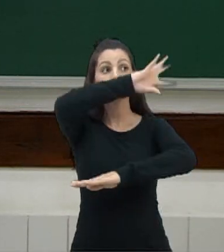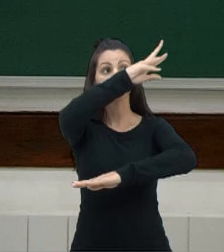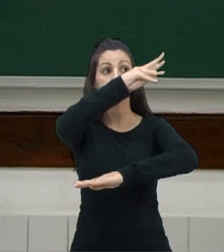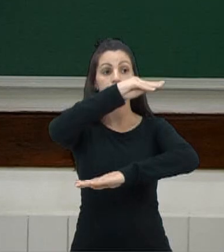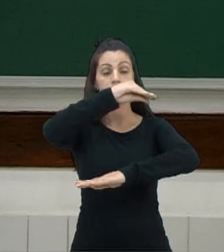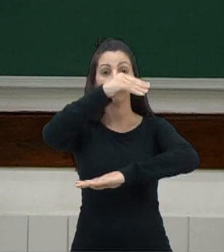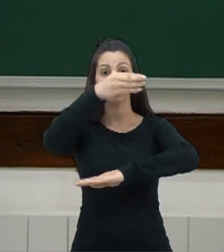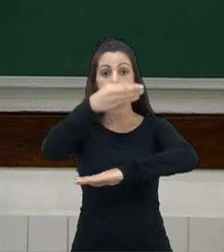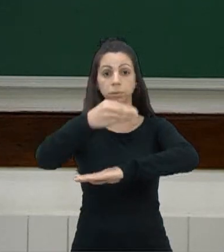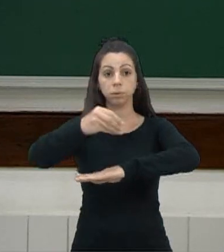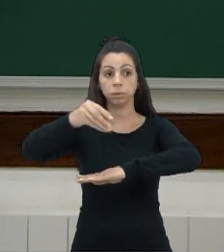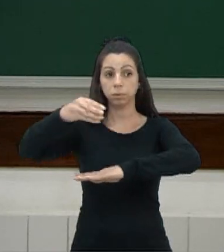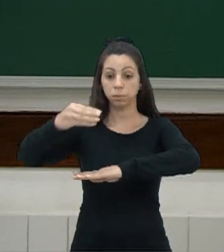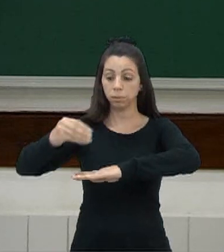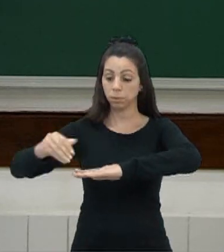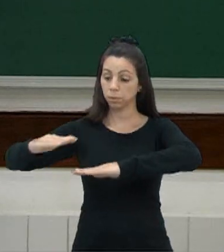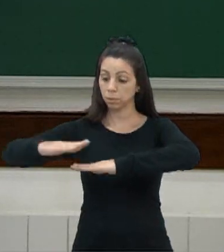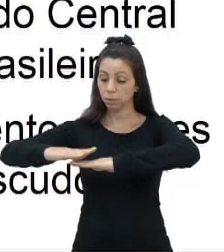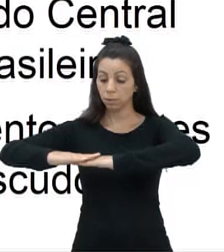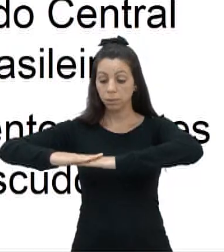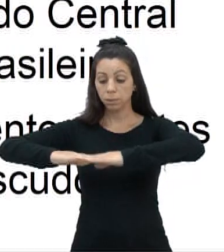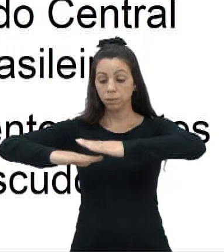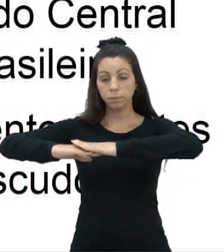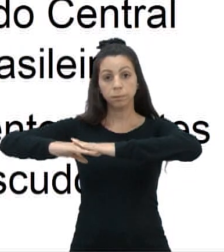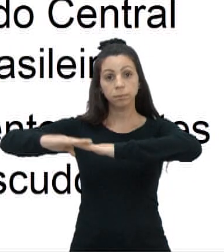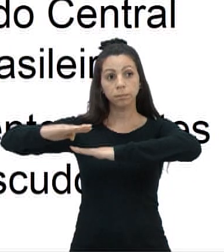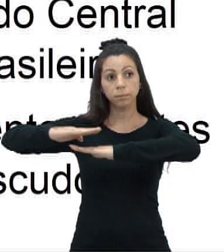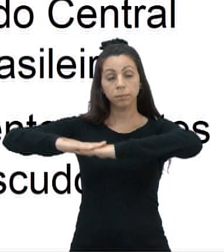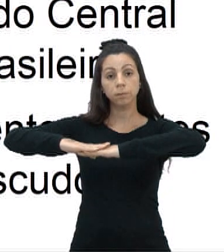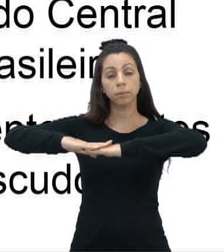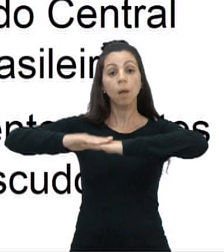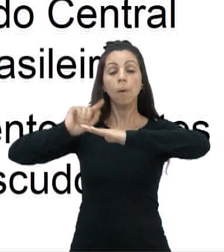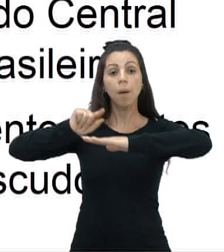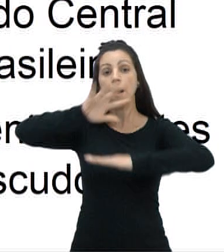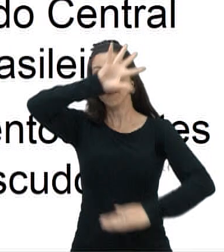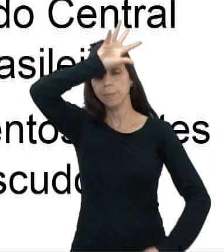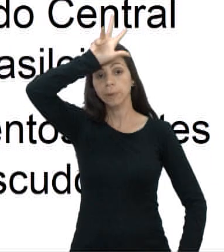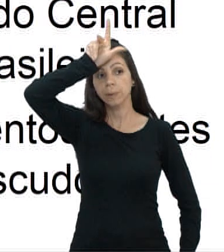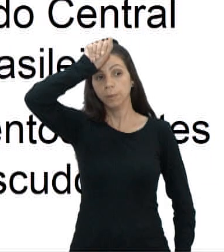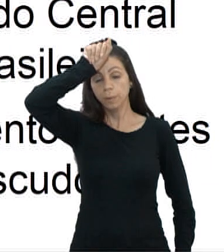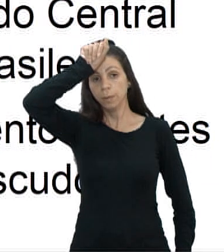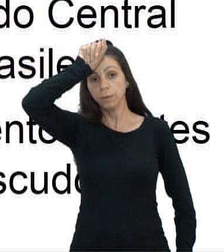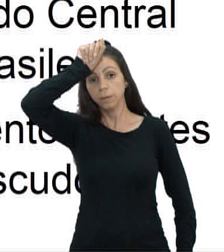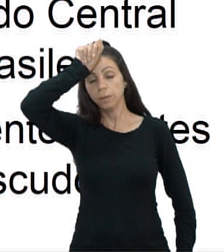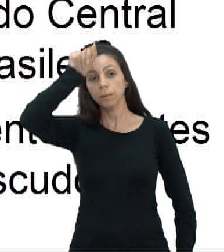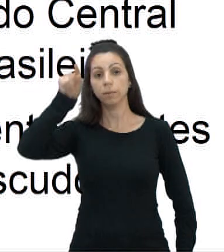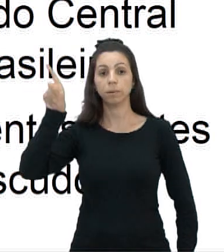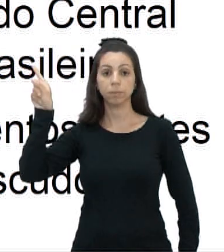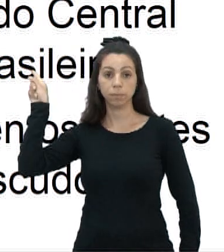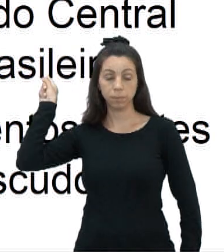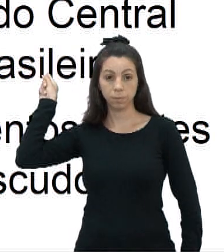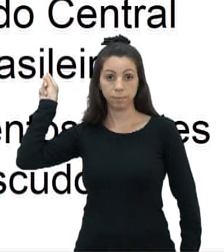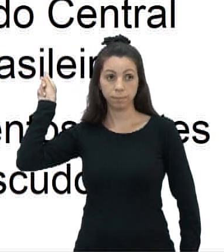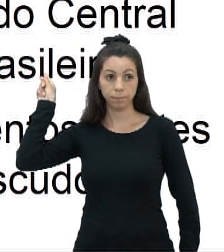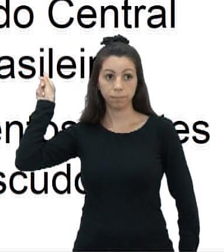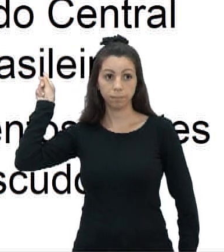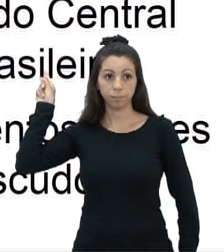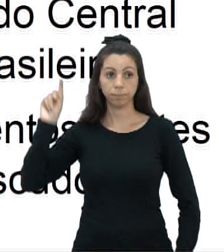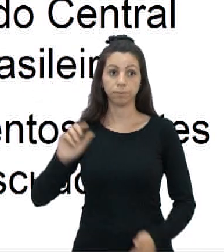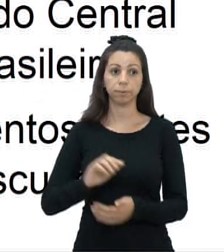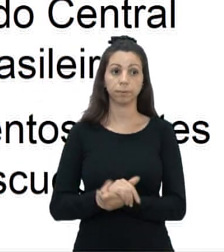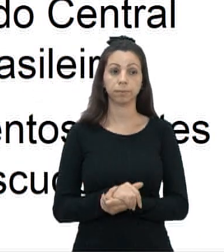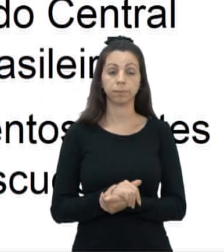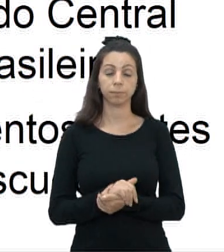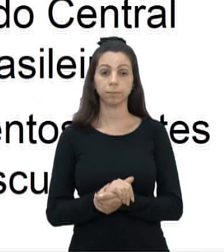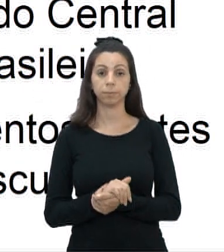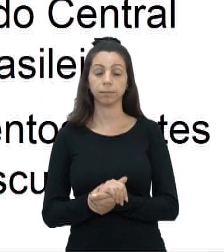escudos cristalinos. Então nós temos aqui primeiramente a bacia amazônica, conforme você pode ver localizado entre o escudo das Guianas e o escudo